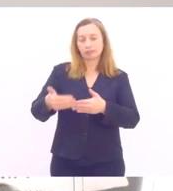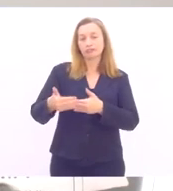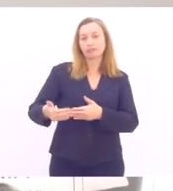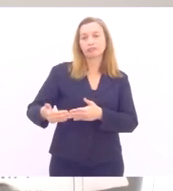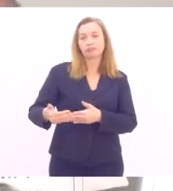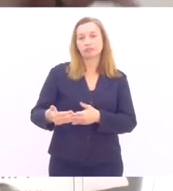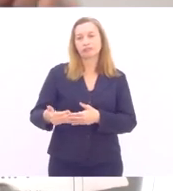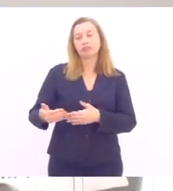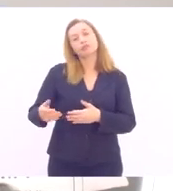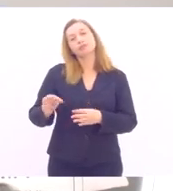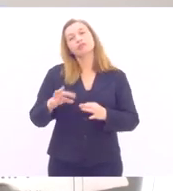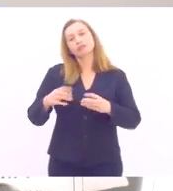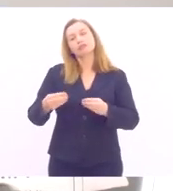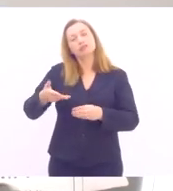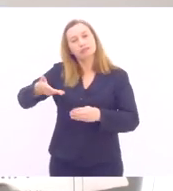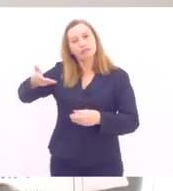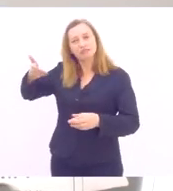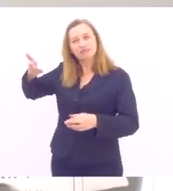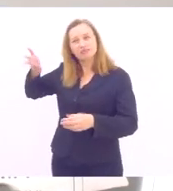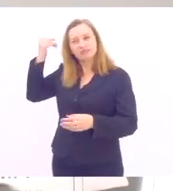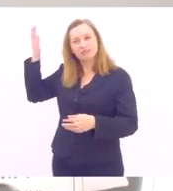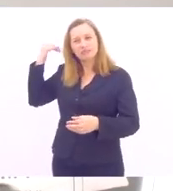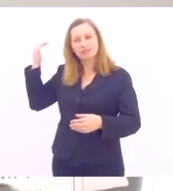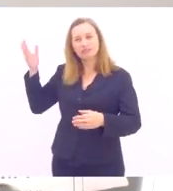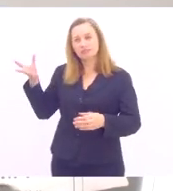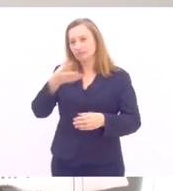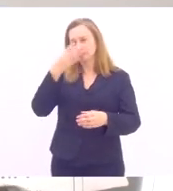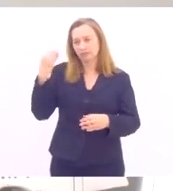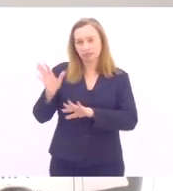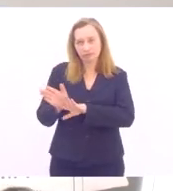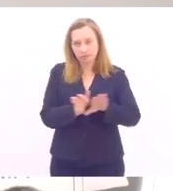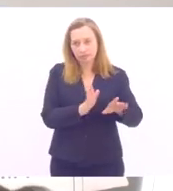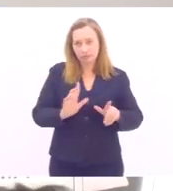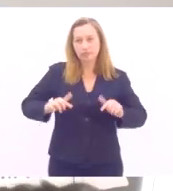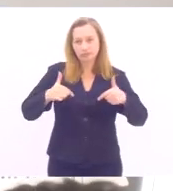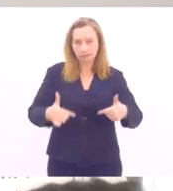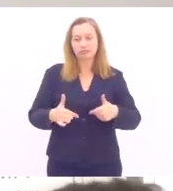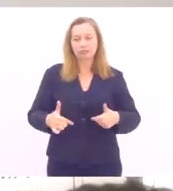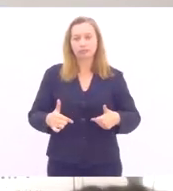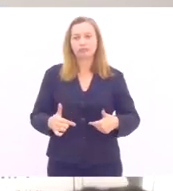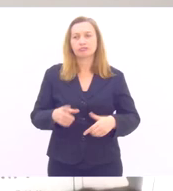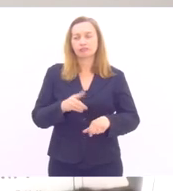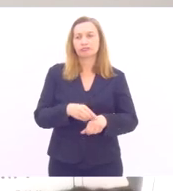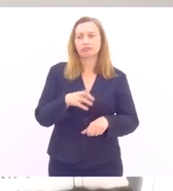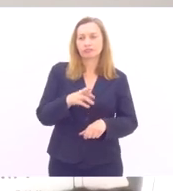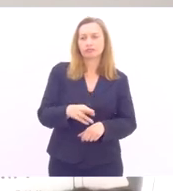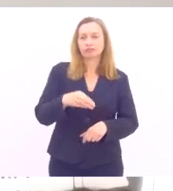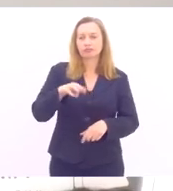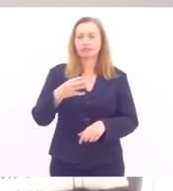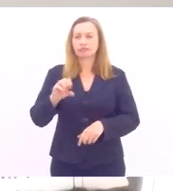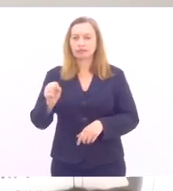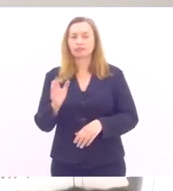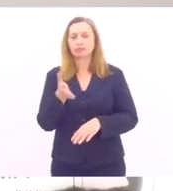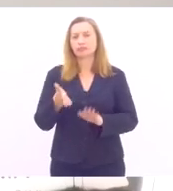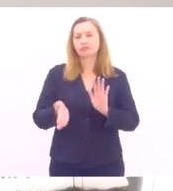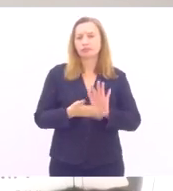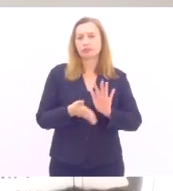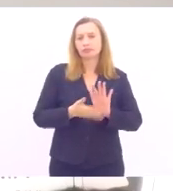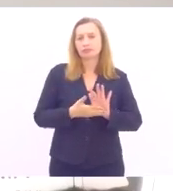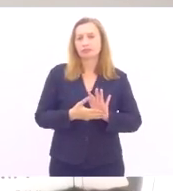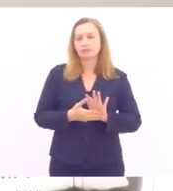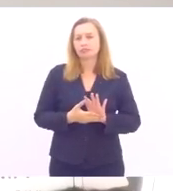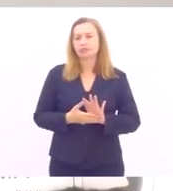Então, o que passou, a gente vai tentar solucionar. Acho que o doutor Marcos está aqui já com essa propositura.